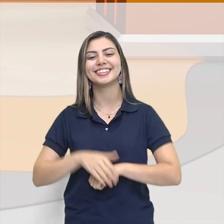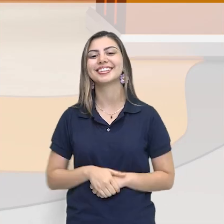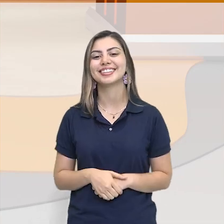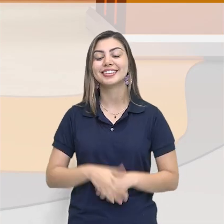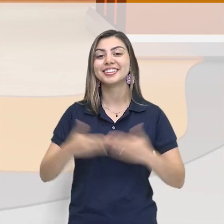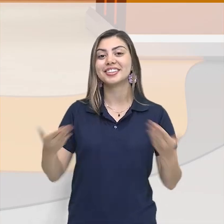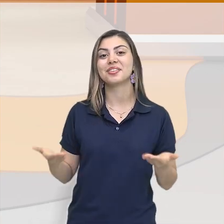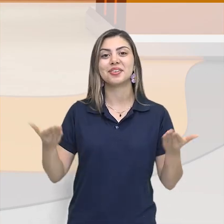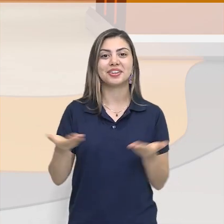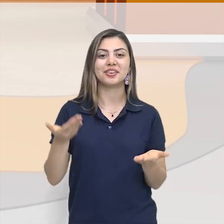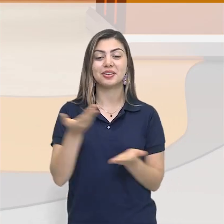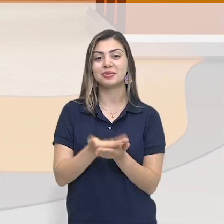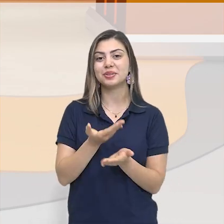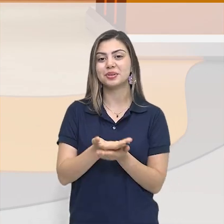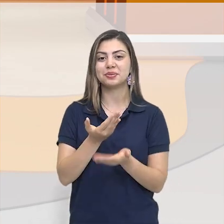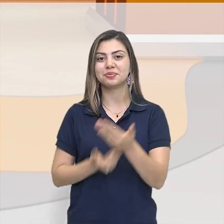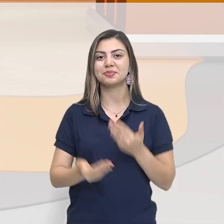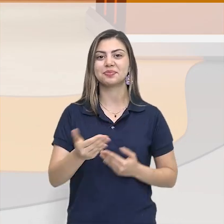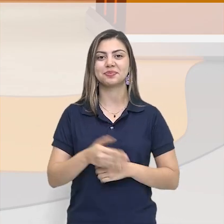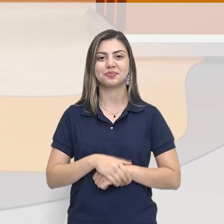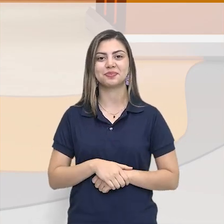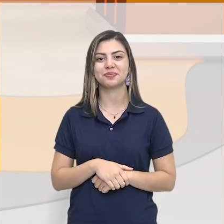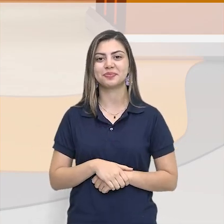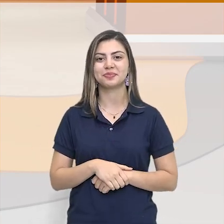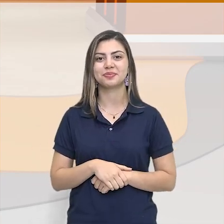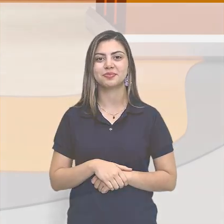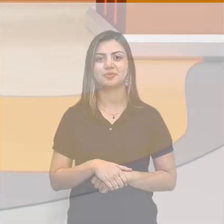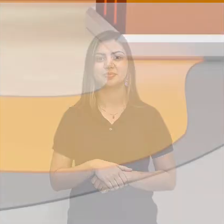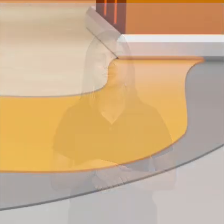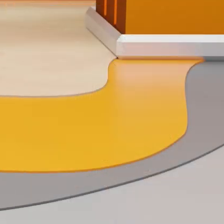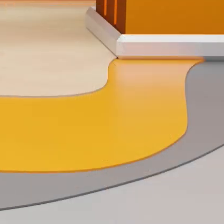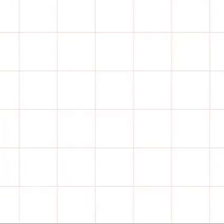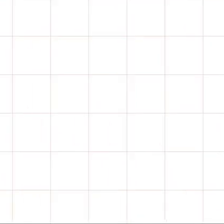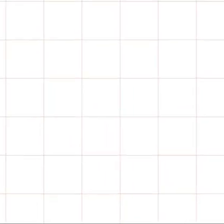avaliação. Então vamos lá fazer a nossa revisão.